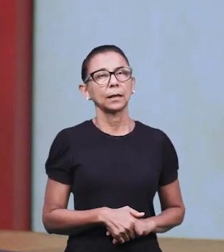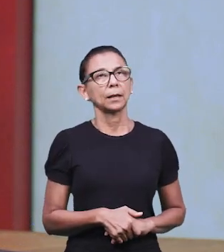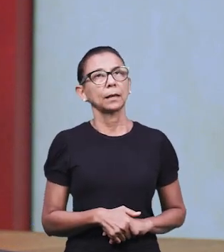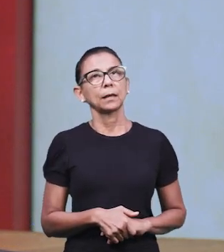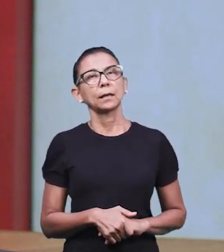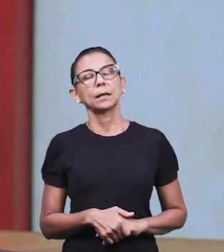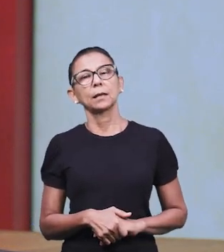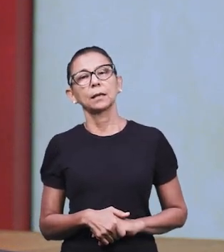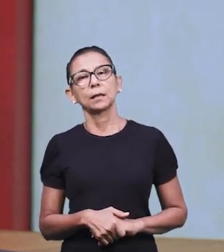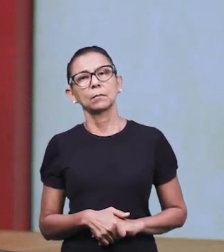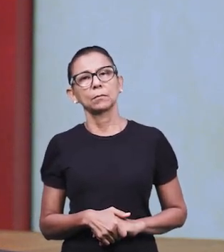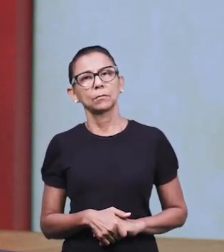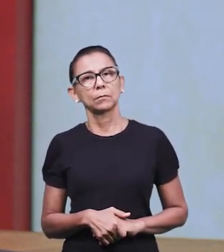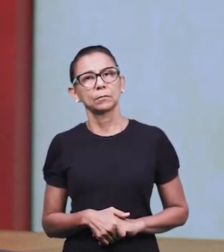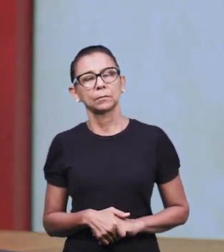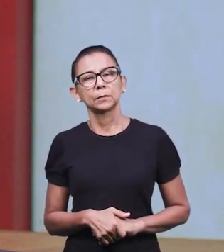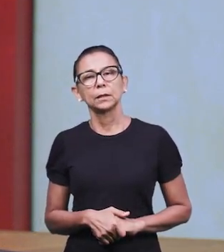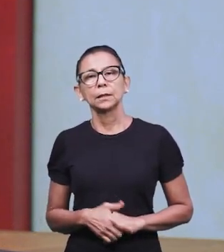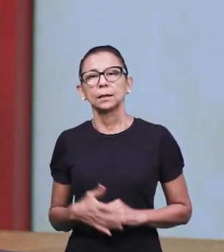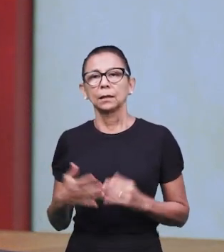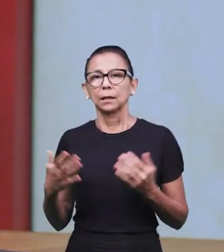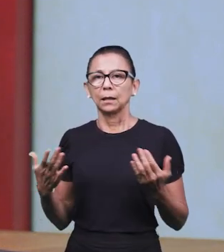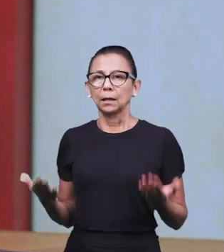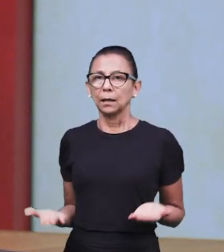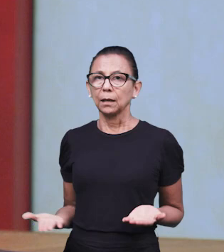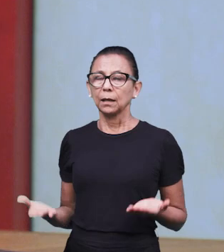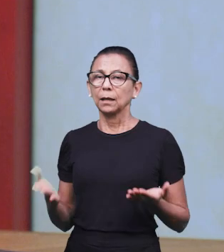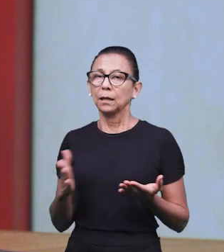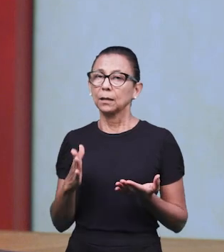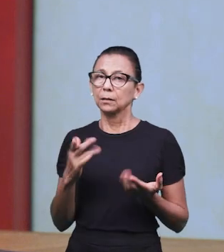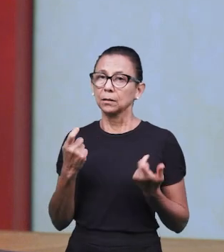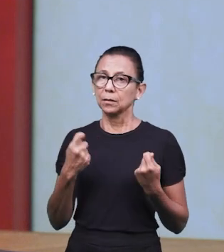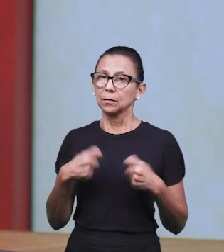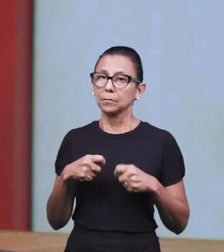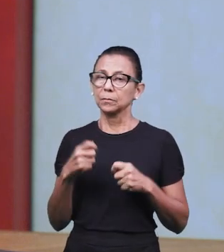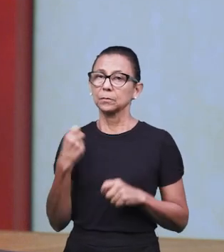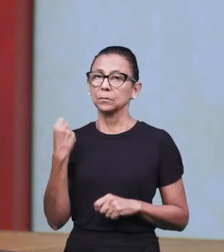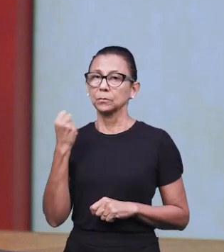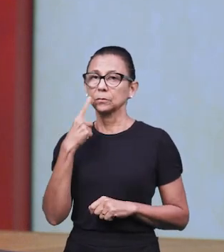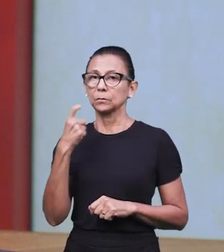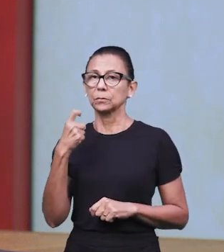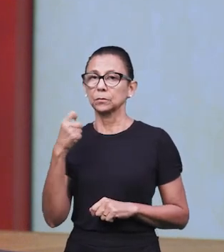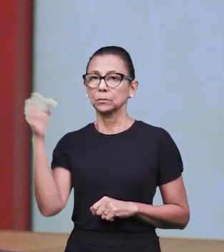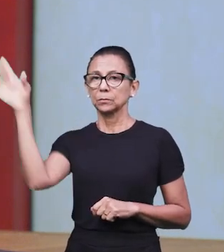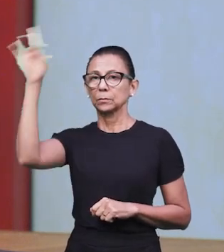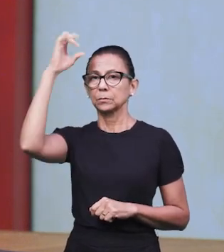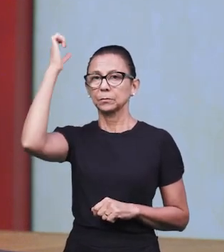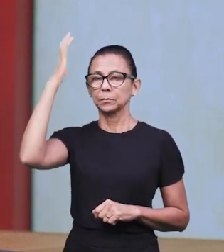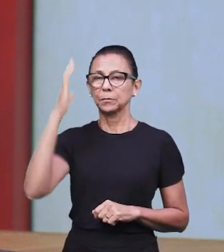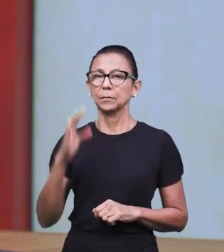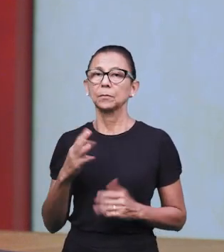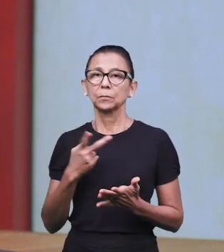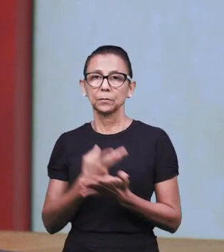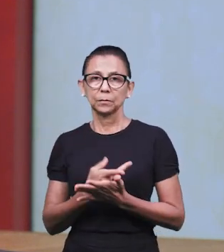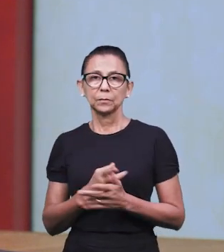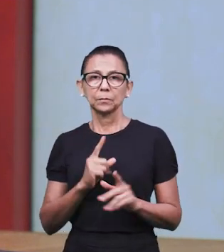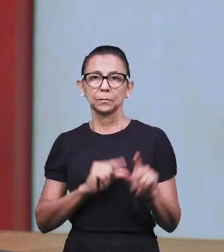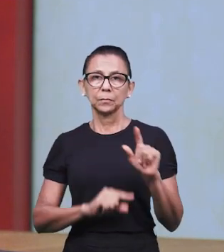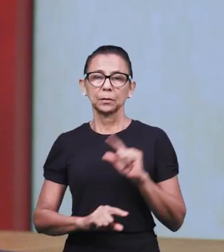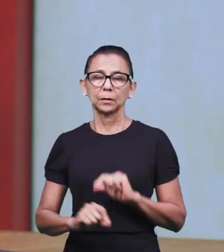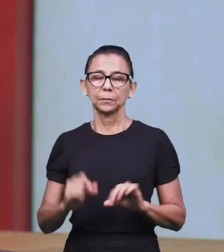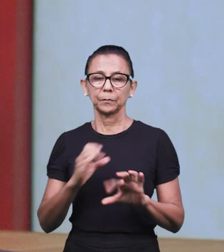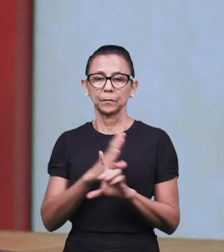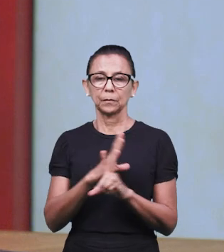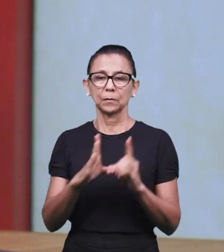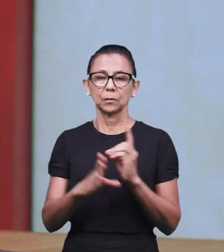repetindo isso, porque, voltando ao que foi tratado aqui, é na revelação, na direção do Espírito Santo. Mas era um culto de ceia,